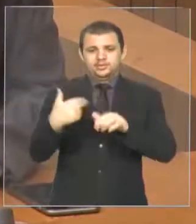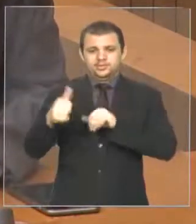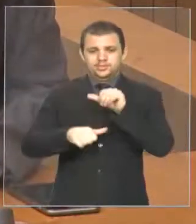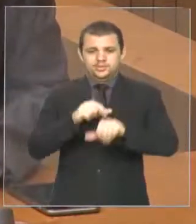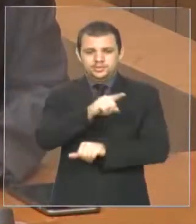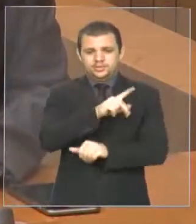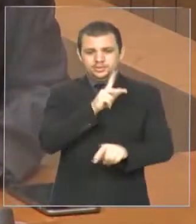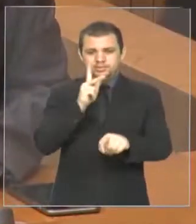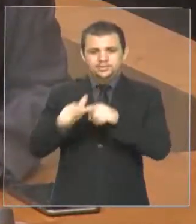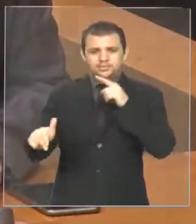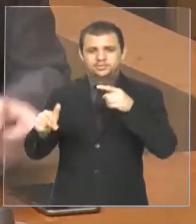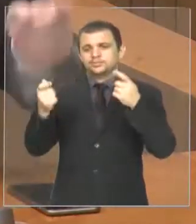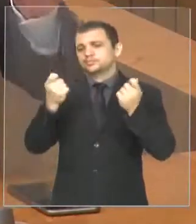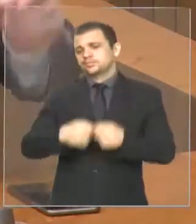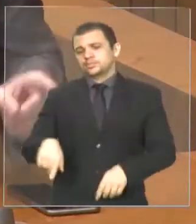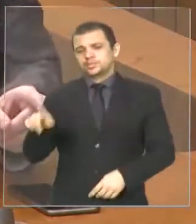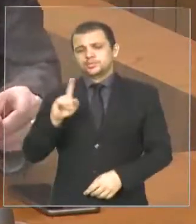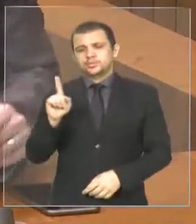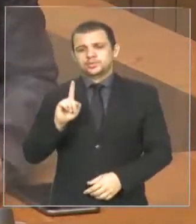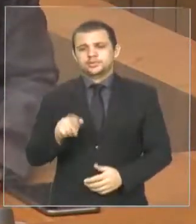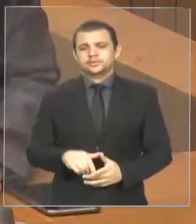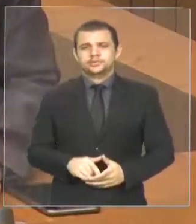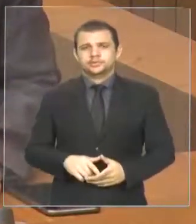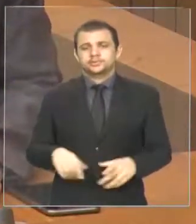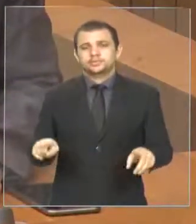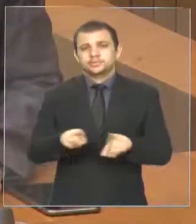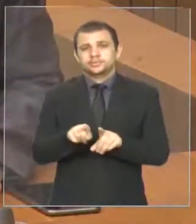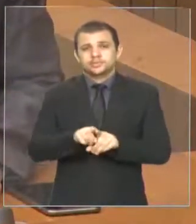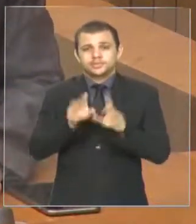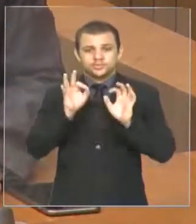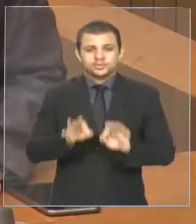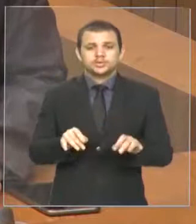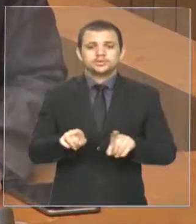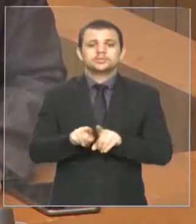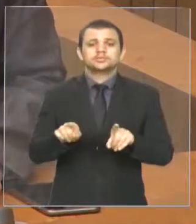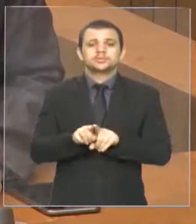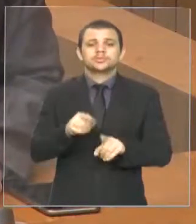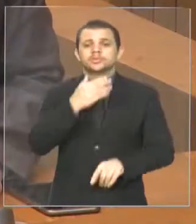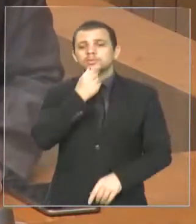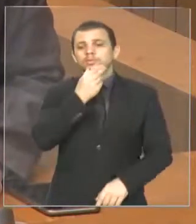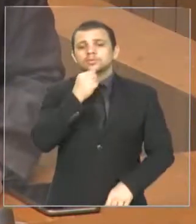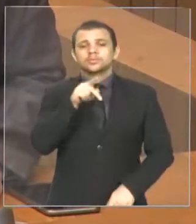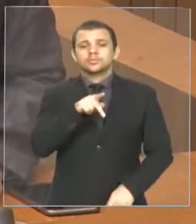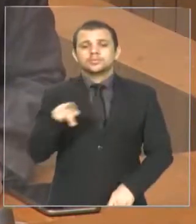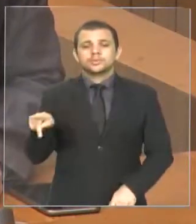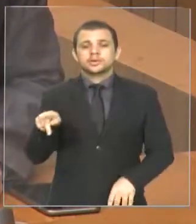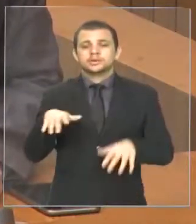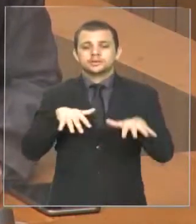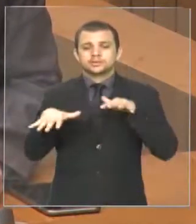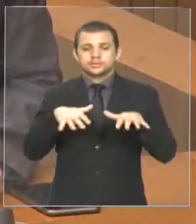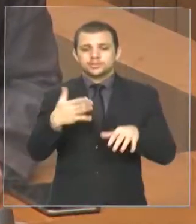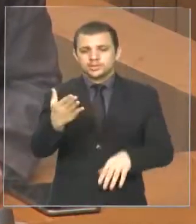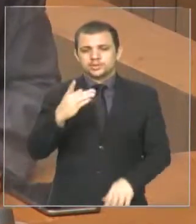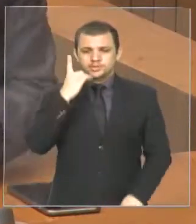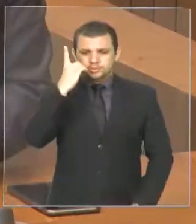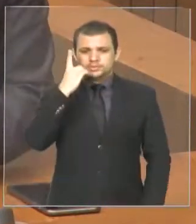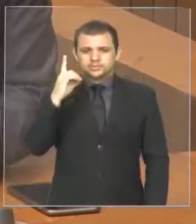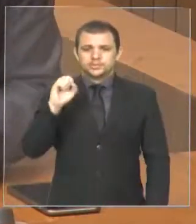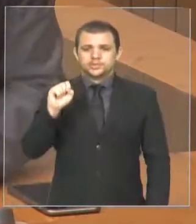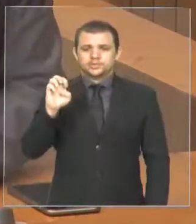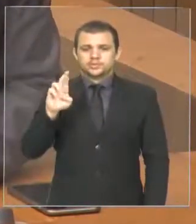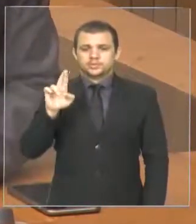vencer o Campeonato Maranhense. Tenho mais certeza ainda que o presidente, nosso querido deputado Sérgio Frota, se